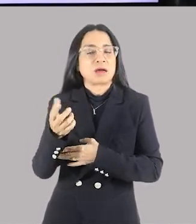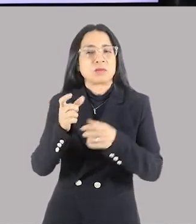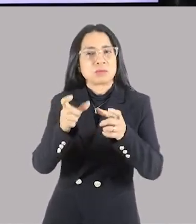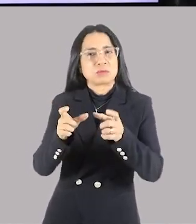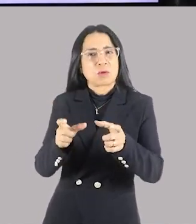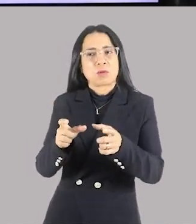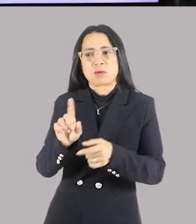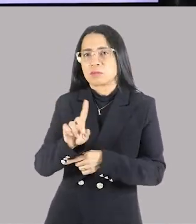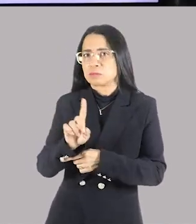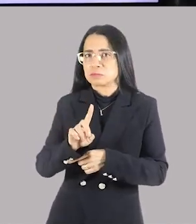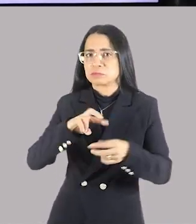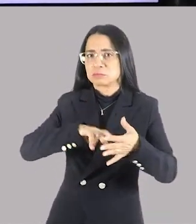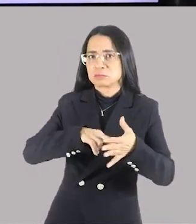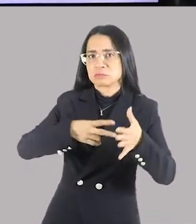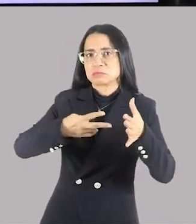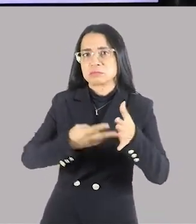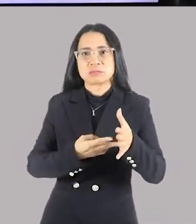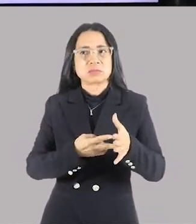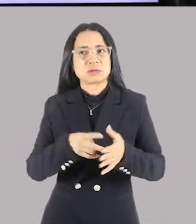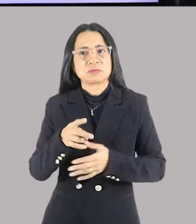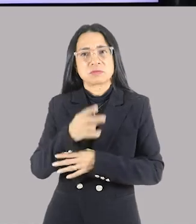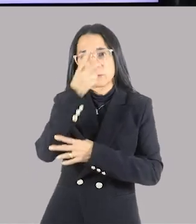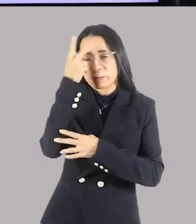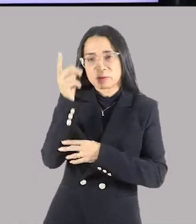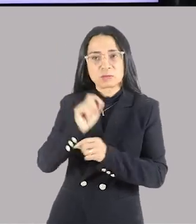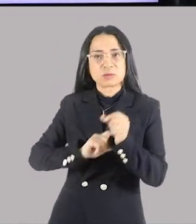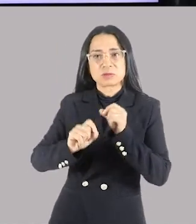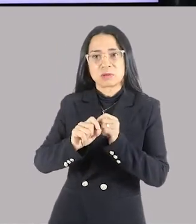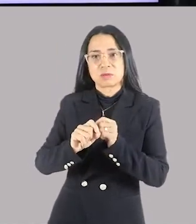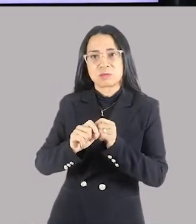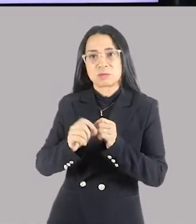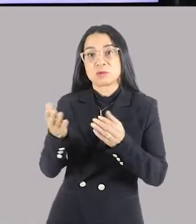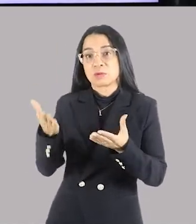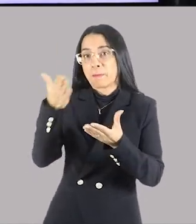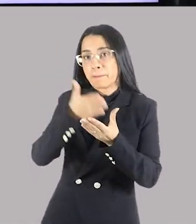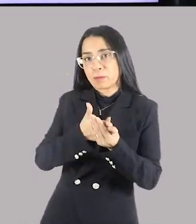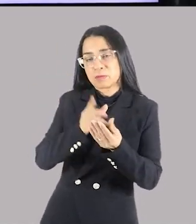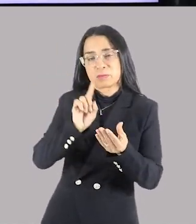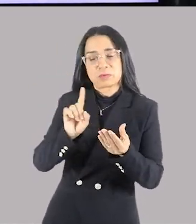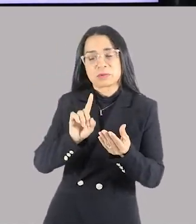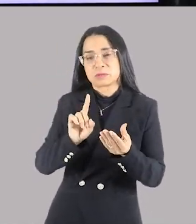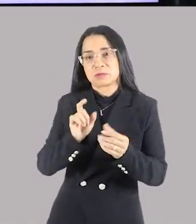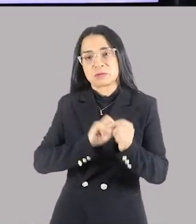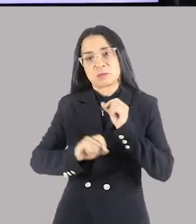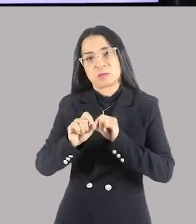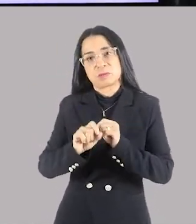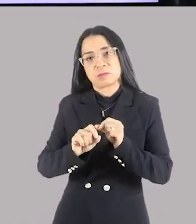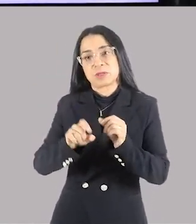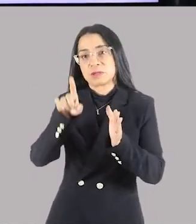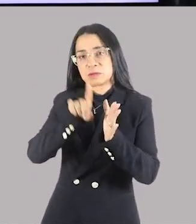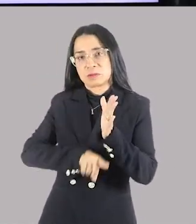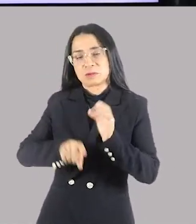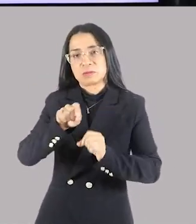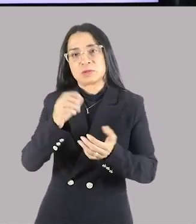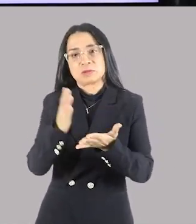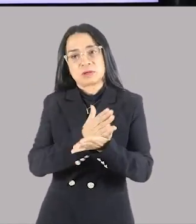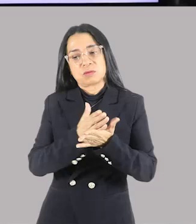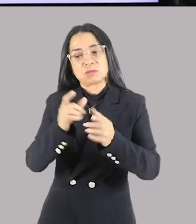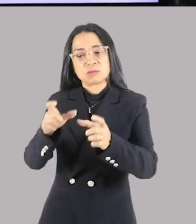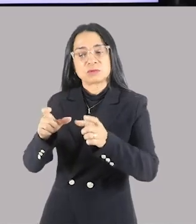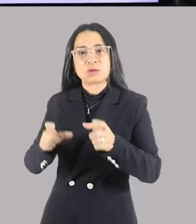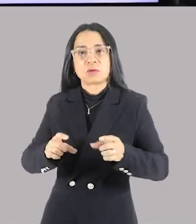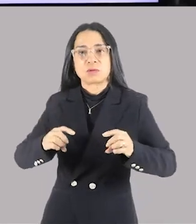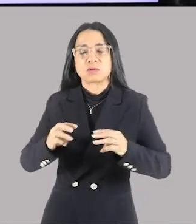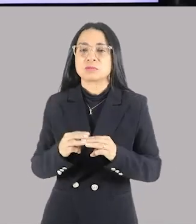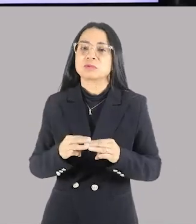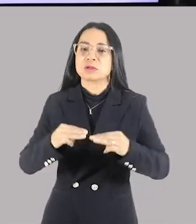podem ser parte em processo. Mas, excepcionalmente, alguns órgãos, como é o caso, por exemplo, do Ministério